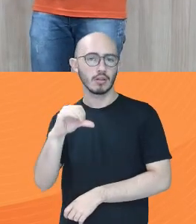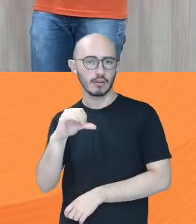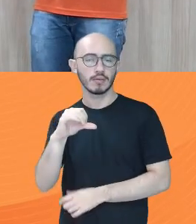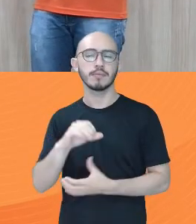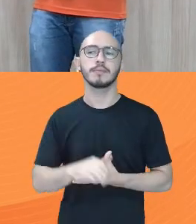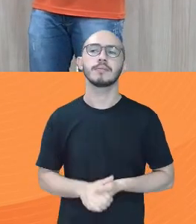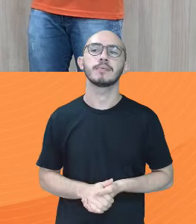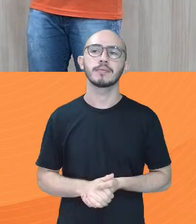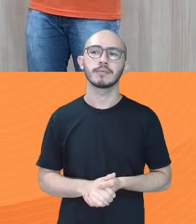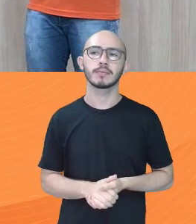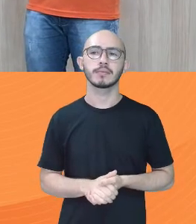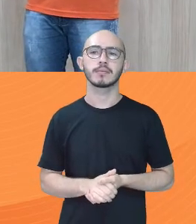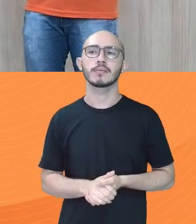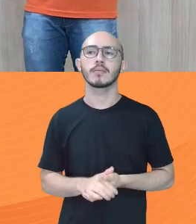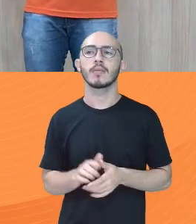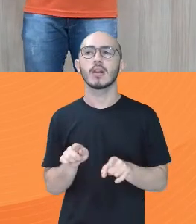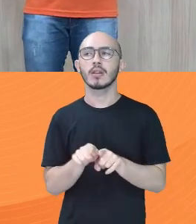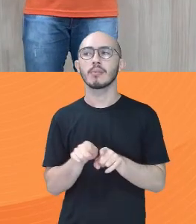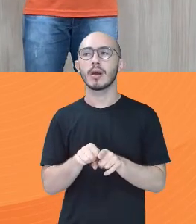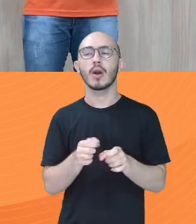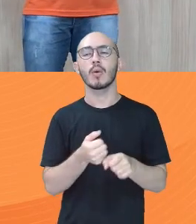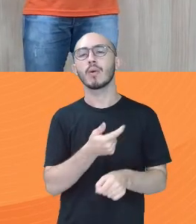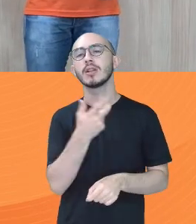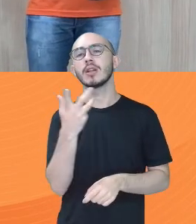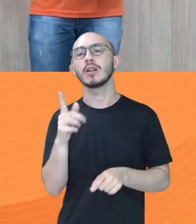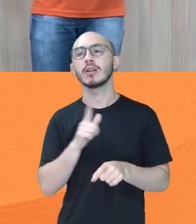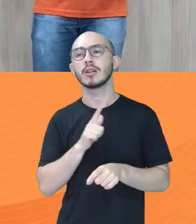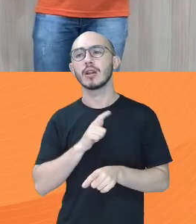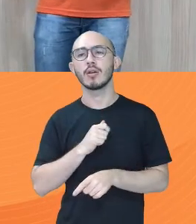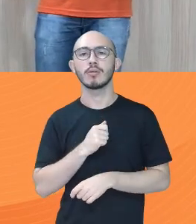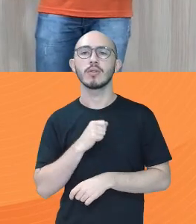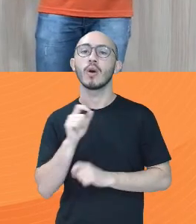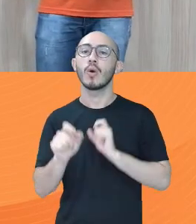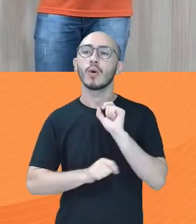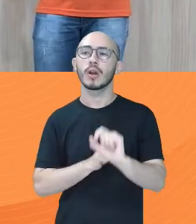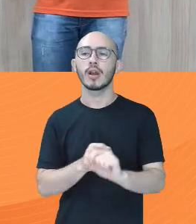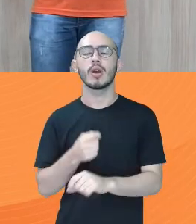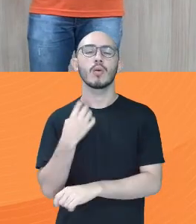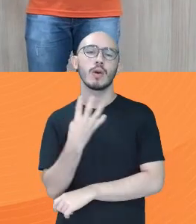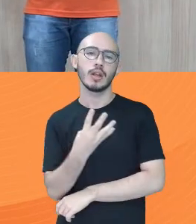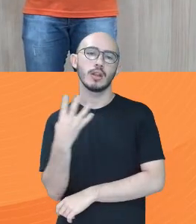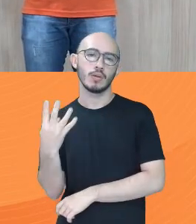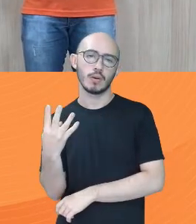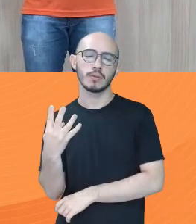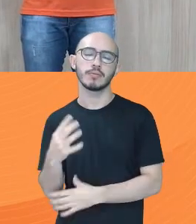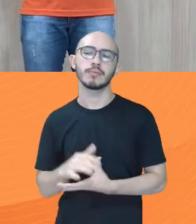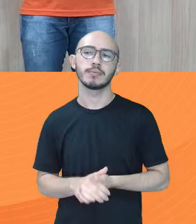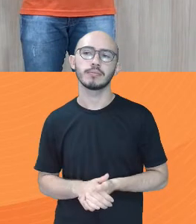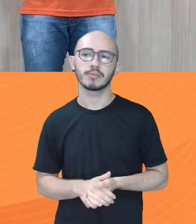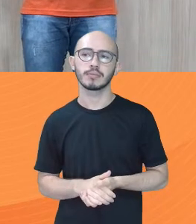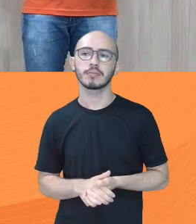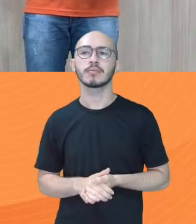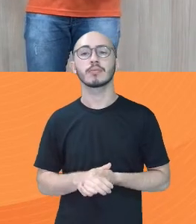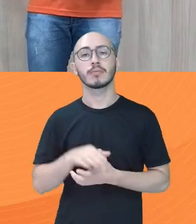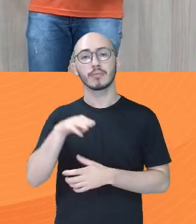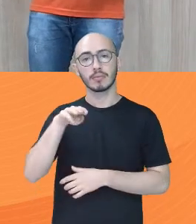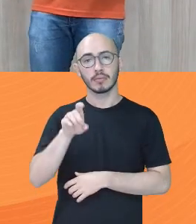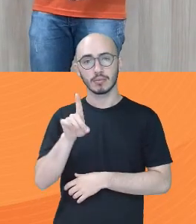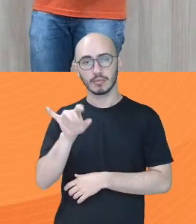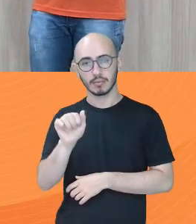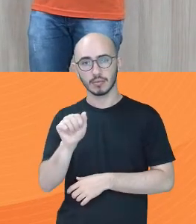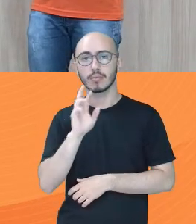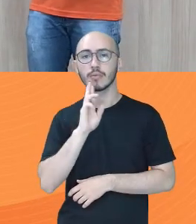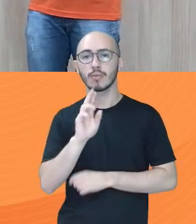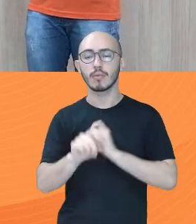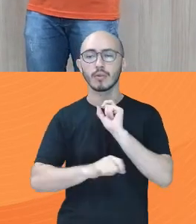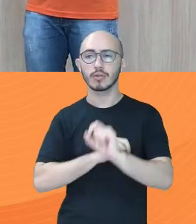239 e somando todos os valores aí do denominador, eu tenho a soma igual a 44. Então, a média vai ser igual